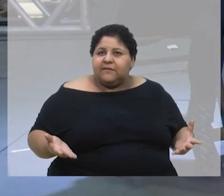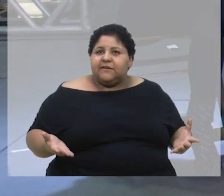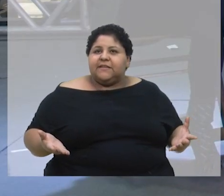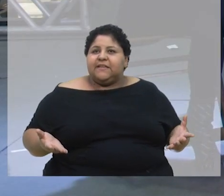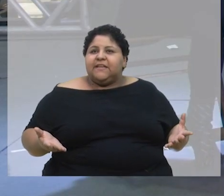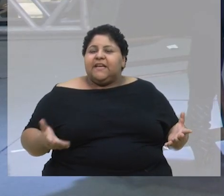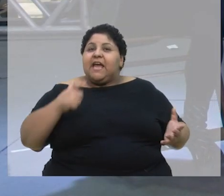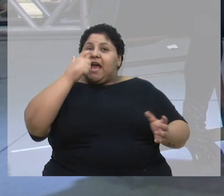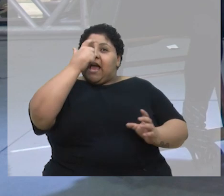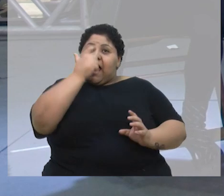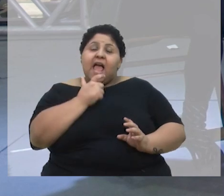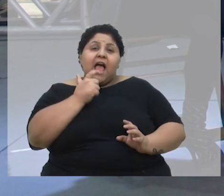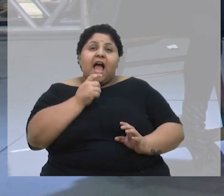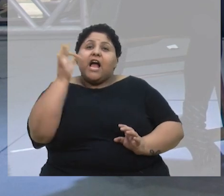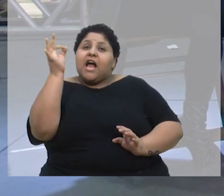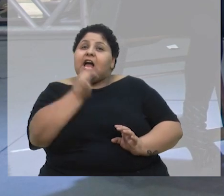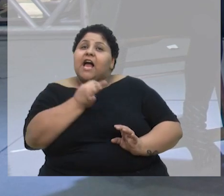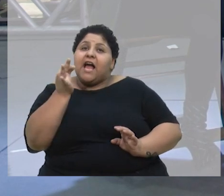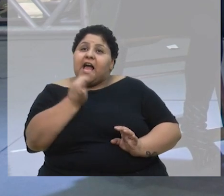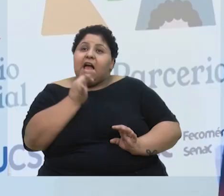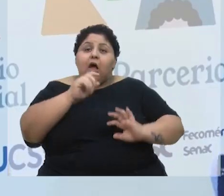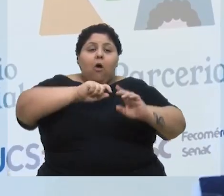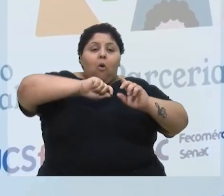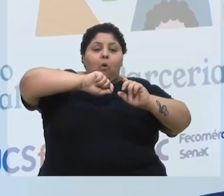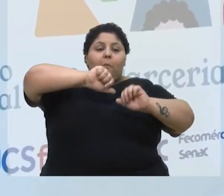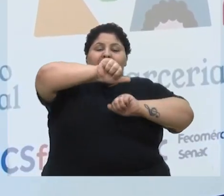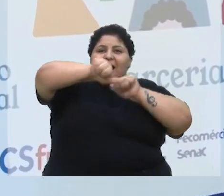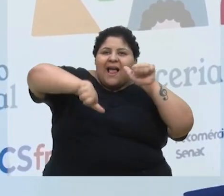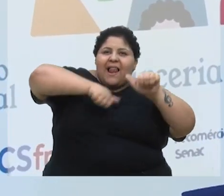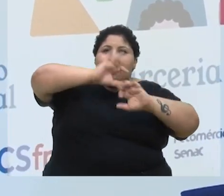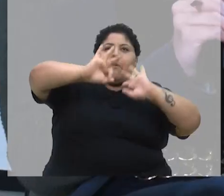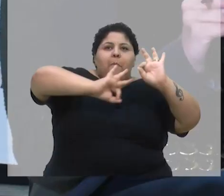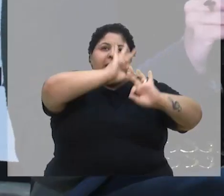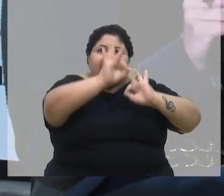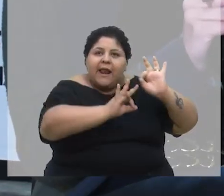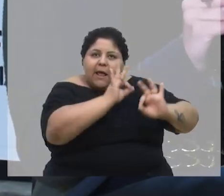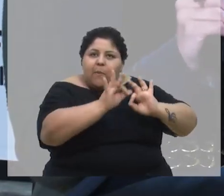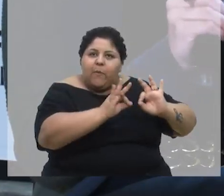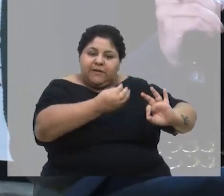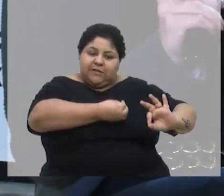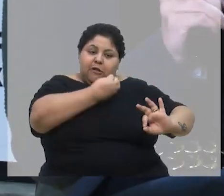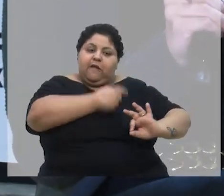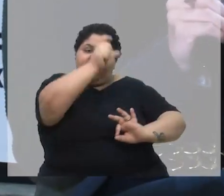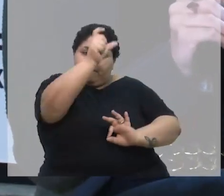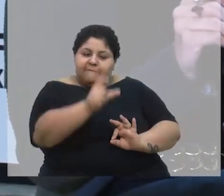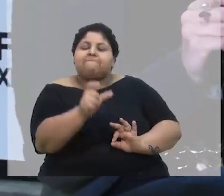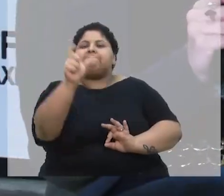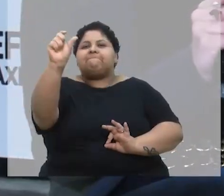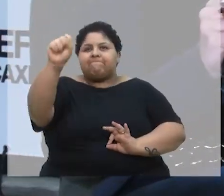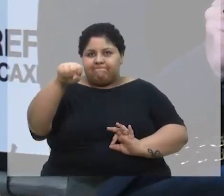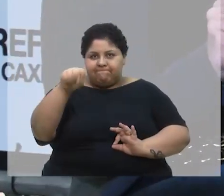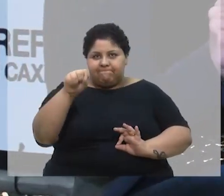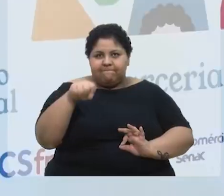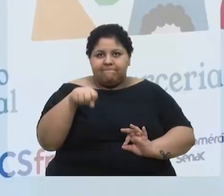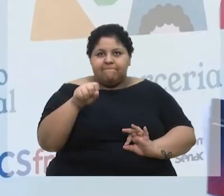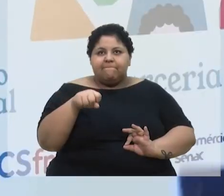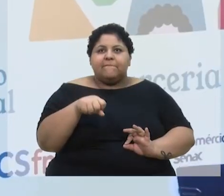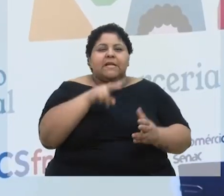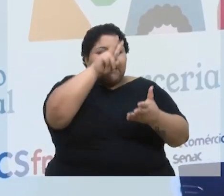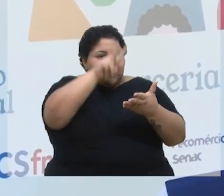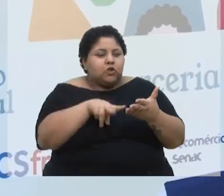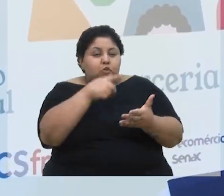E eu encaminhei assim... Eu não sei de onde que veio essa coragem, confesso. Simplesmente encaminhei. E a minha... Aquelas coisas que a gente não sabe como acontece, não mas acontece. sei